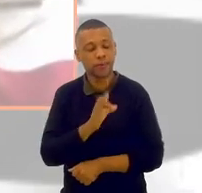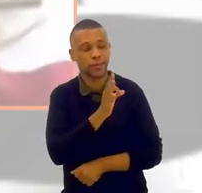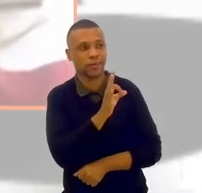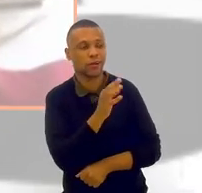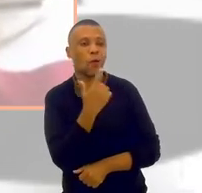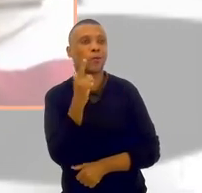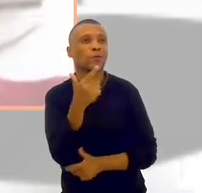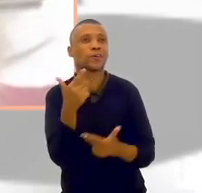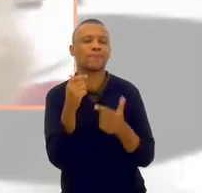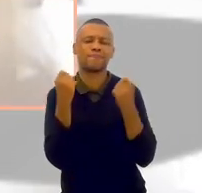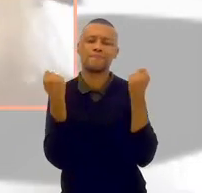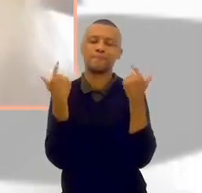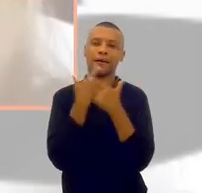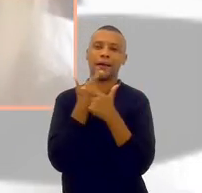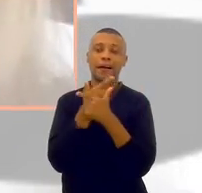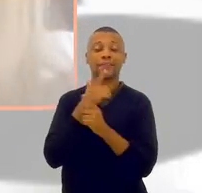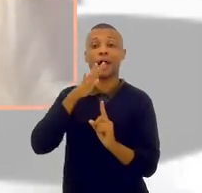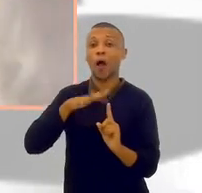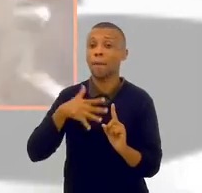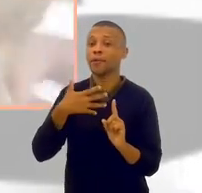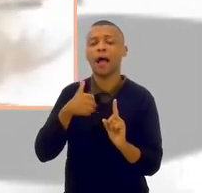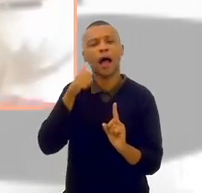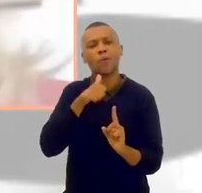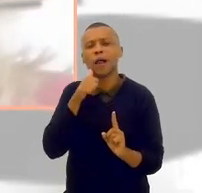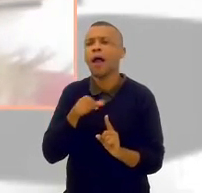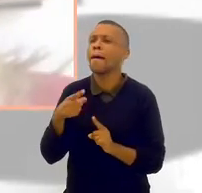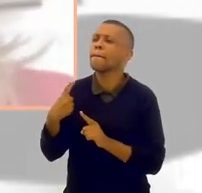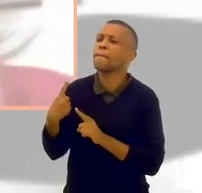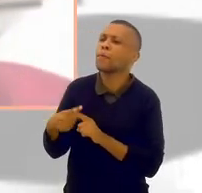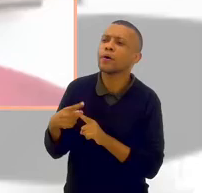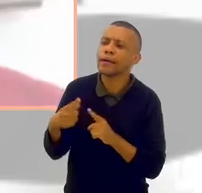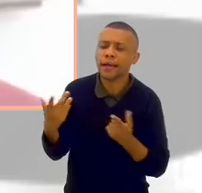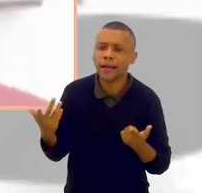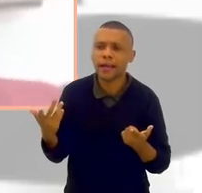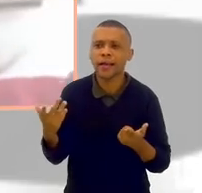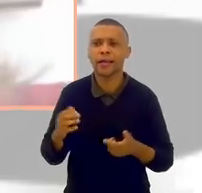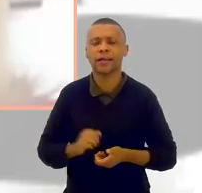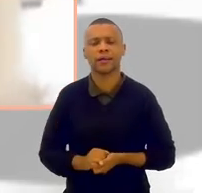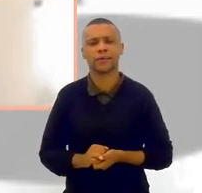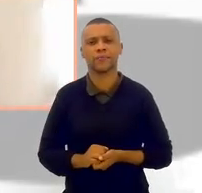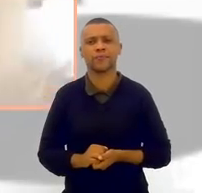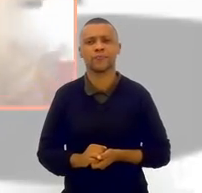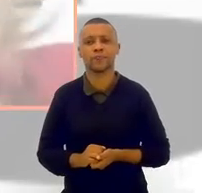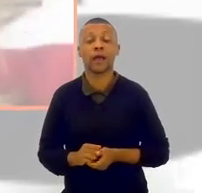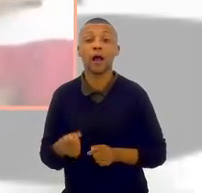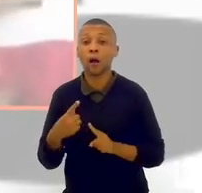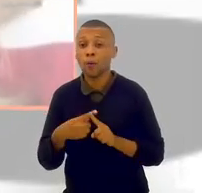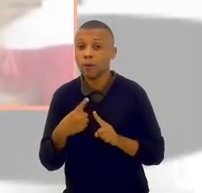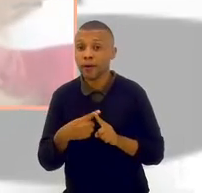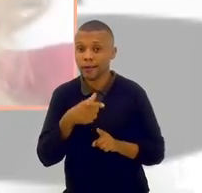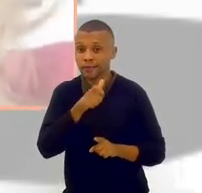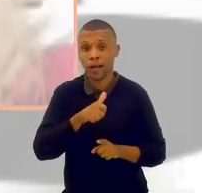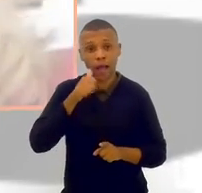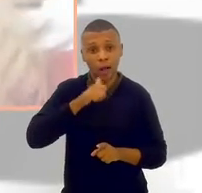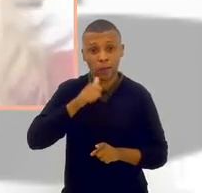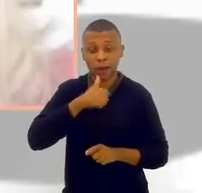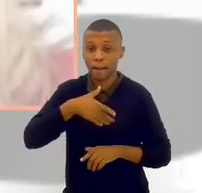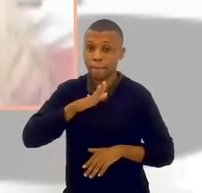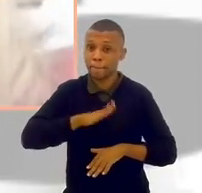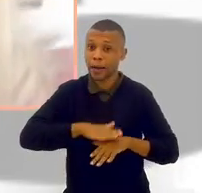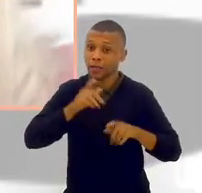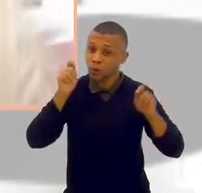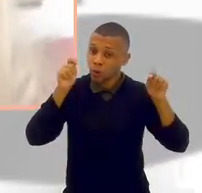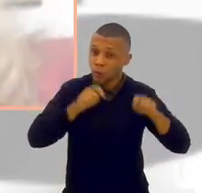coisa que as pessoas riam, falava, você vai homenagear a mulher? Por quê? Os homens, esses grandes homens, né? Falava, porque a mulher é muito